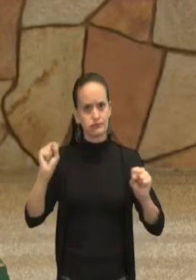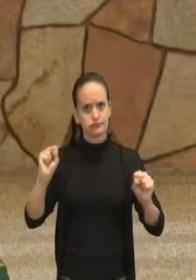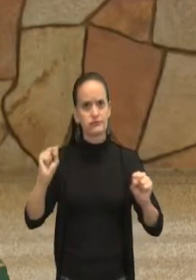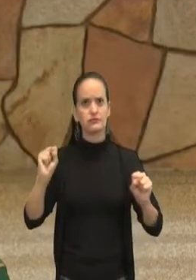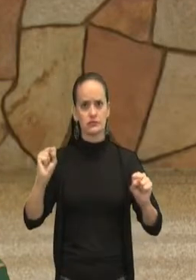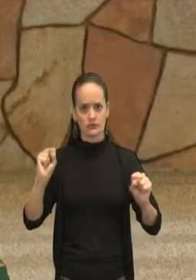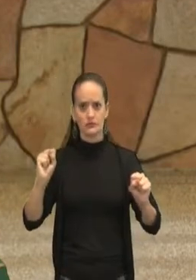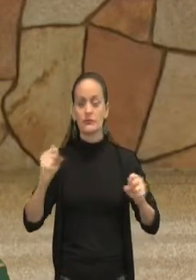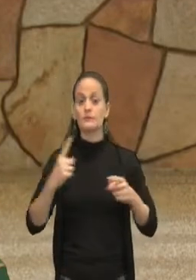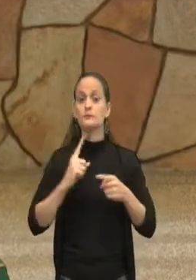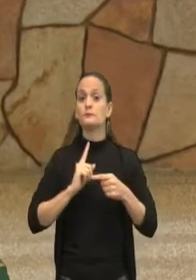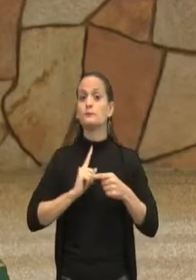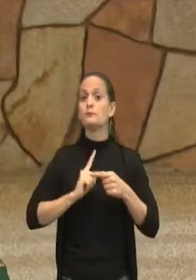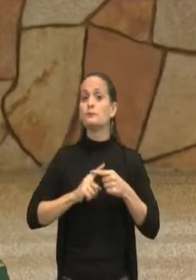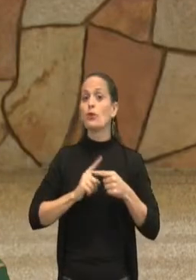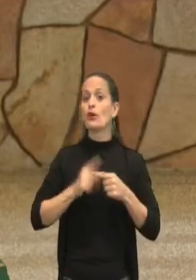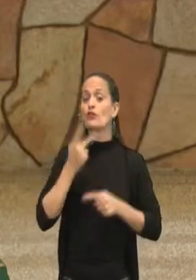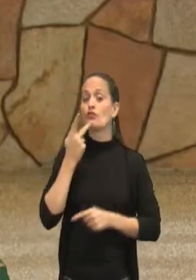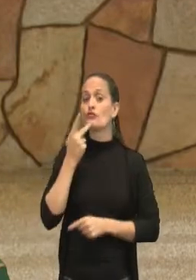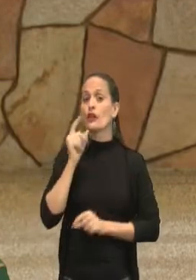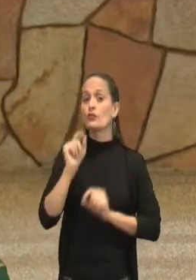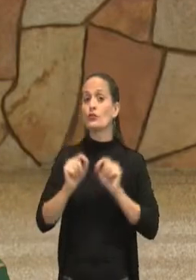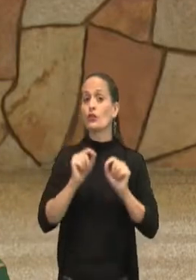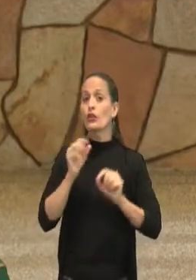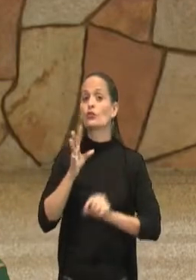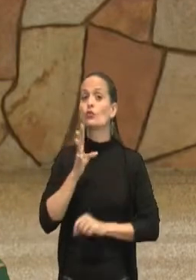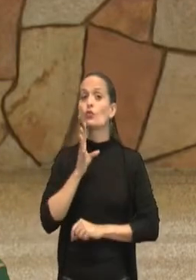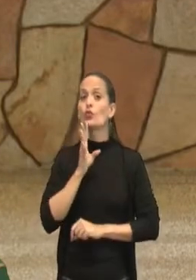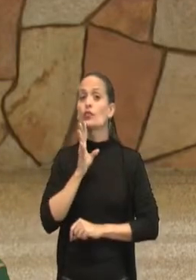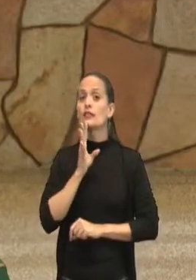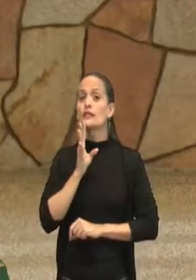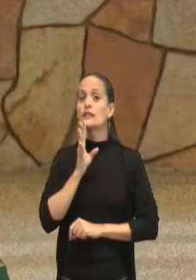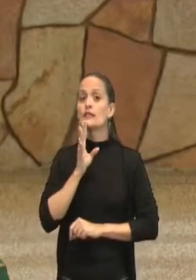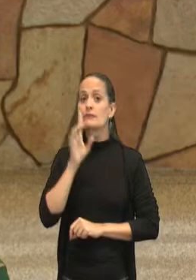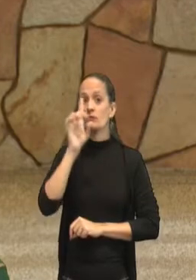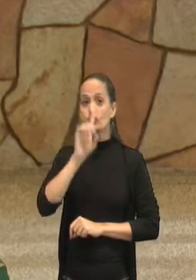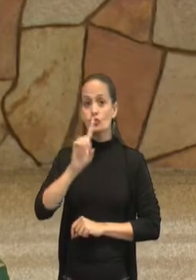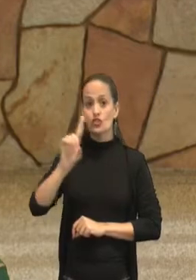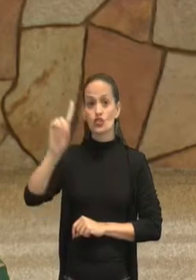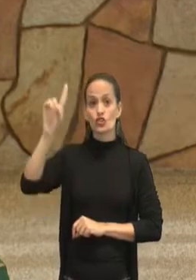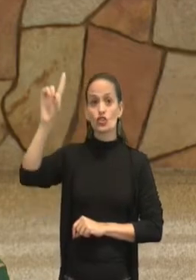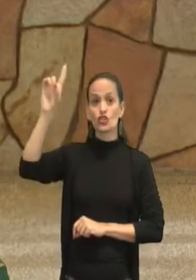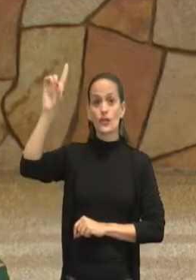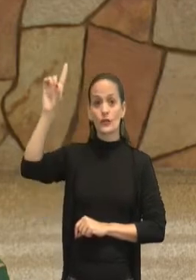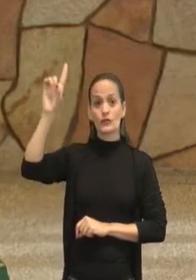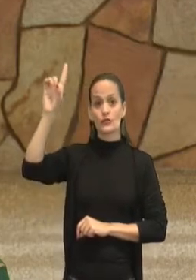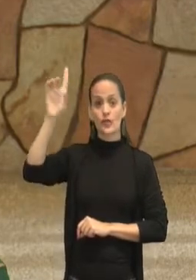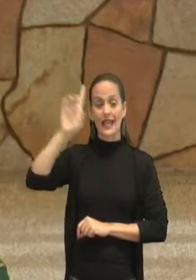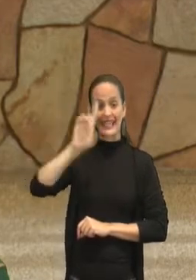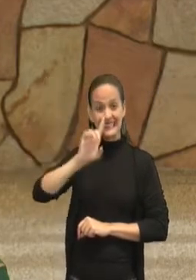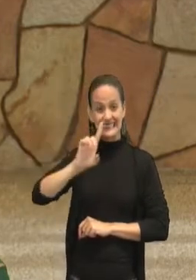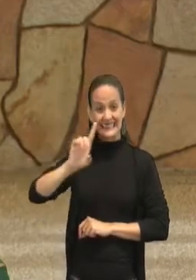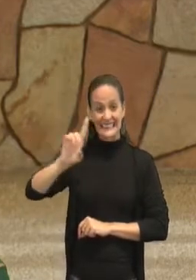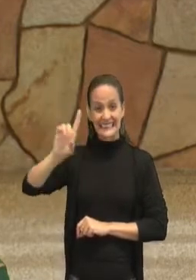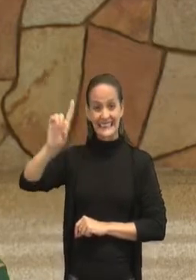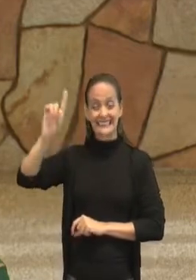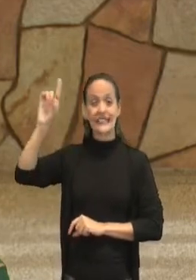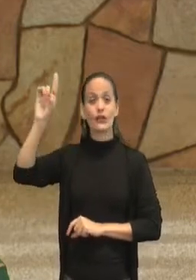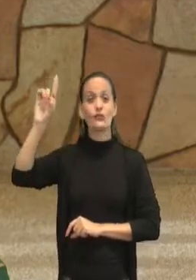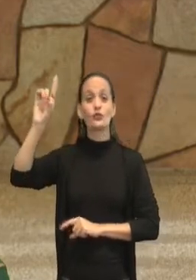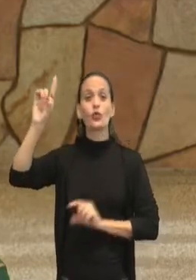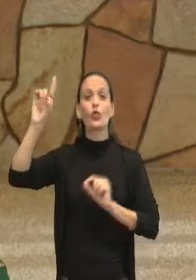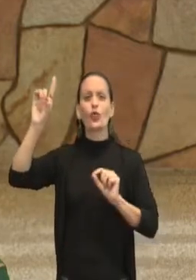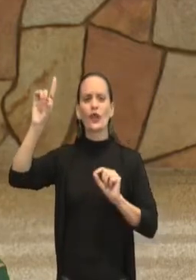falamos sobre o conhecimento de Deus, falamos da sua onisciência. Deus é onisciente, ou seja,